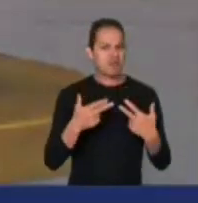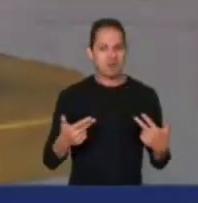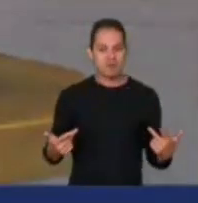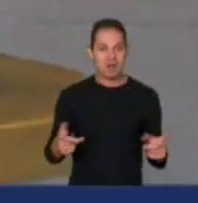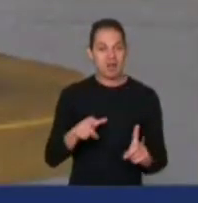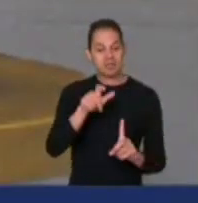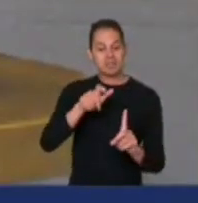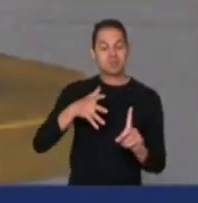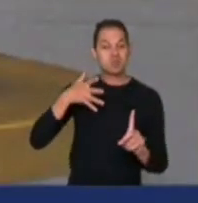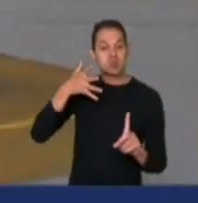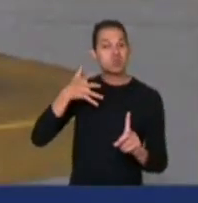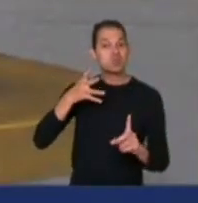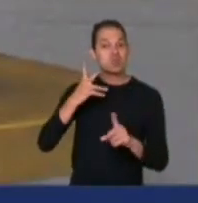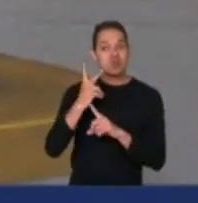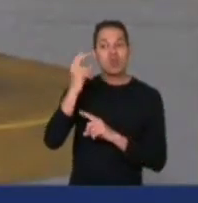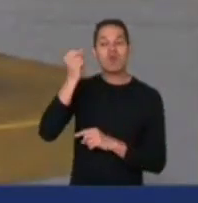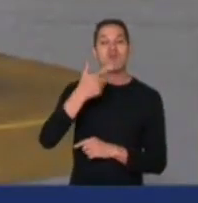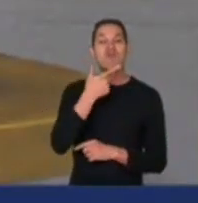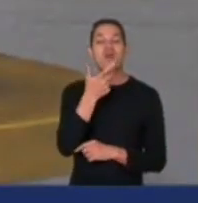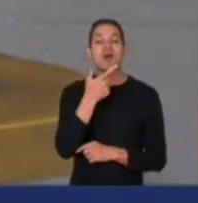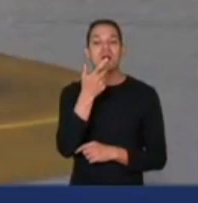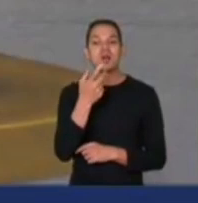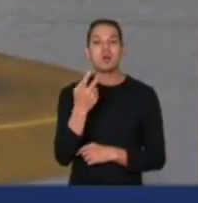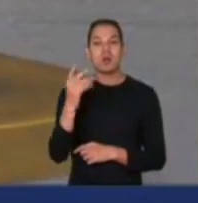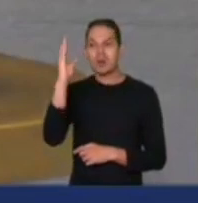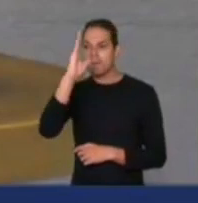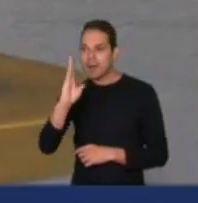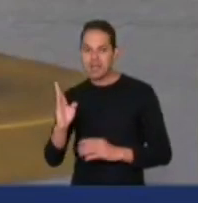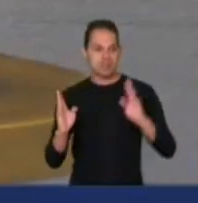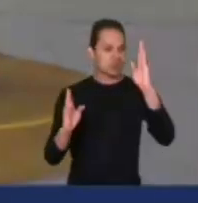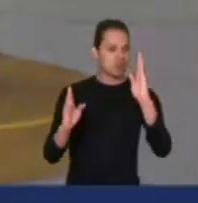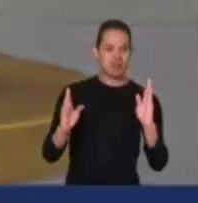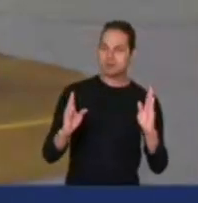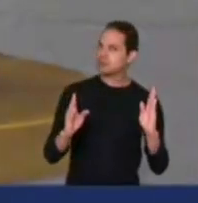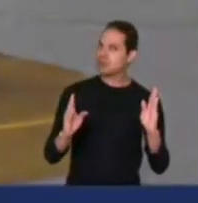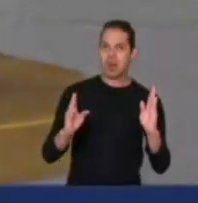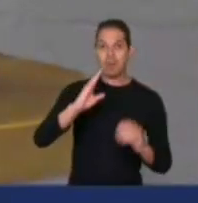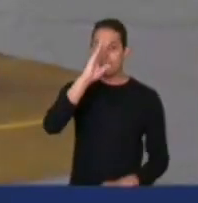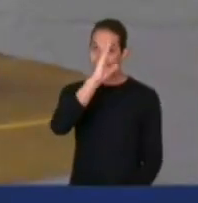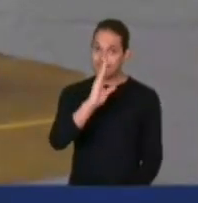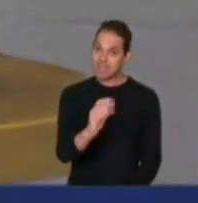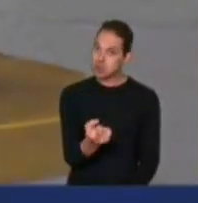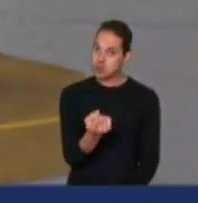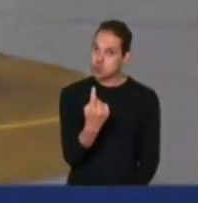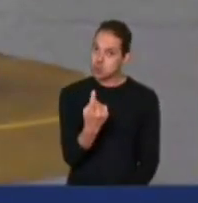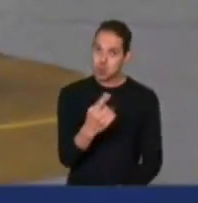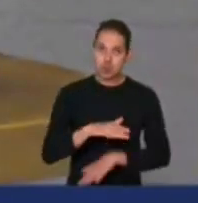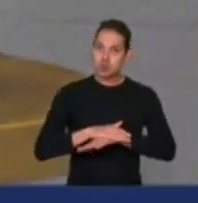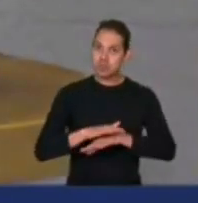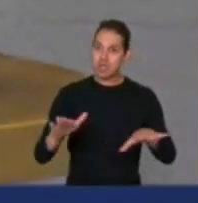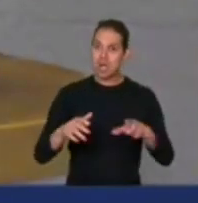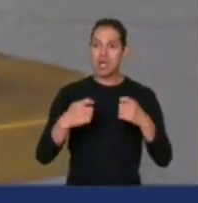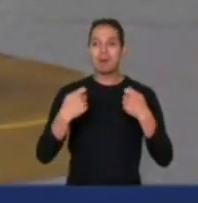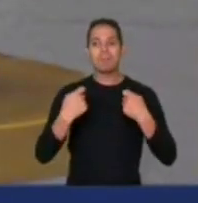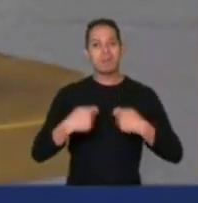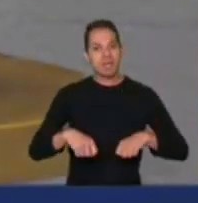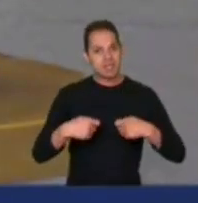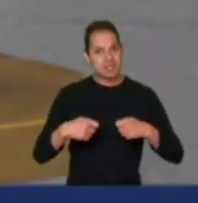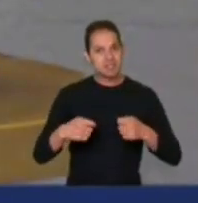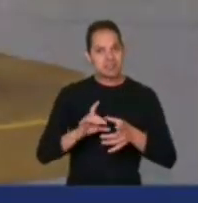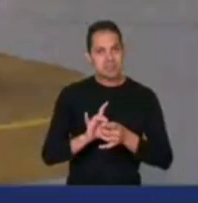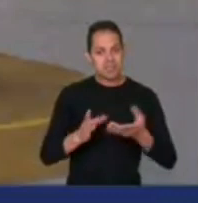discurso da vitória, não há dois Brasis, nós temos apenas um Brasil e nós precisamos, em torno da